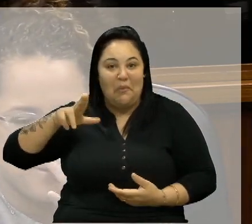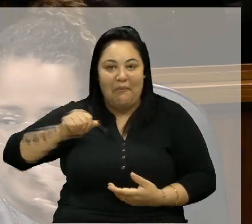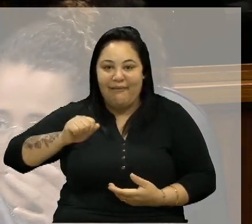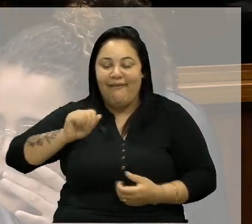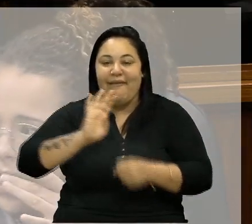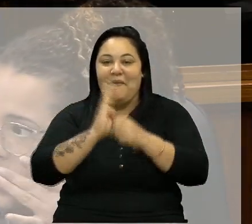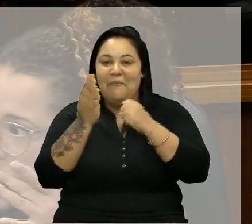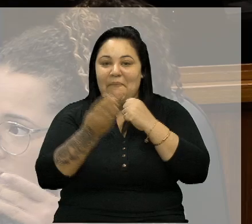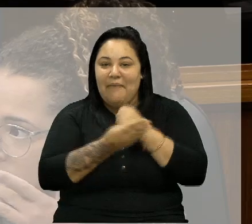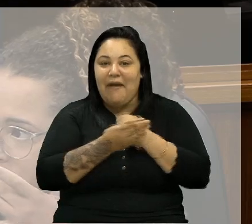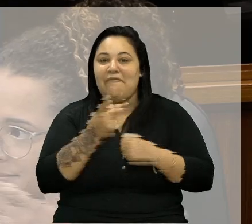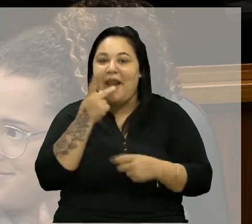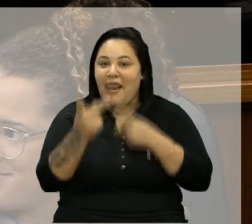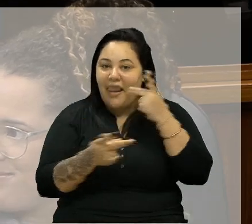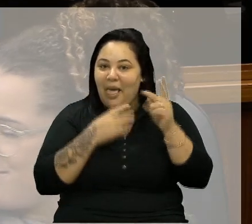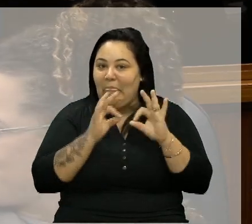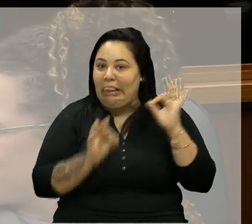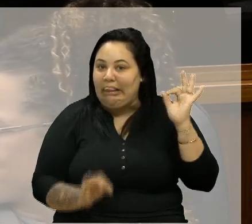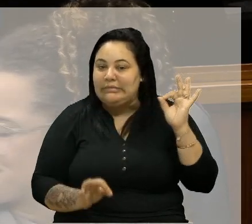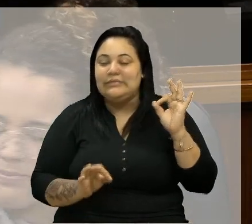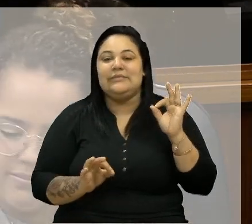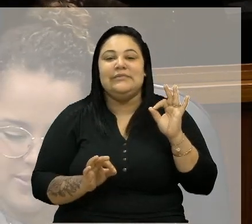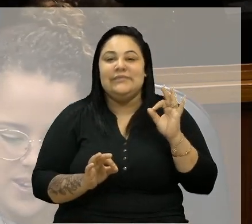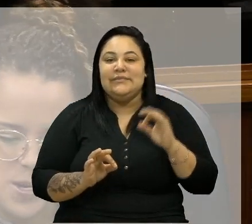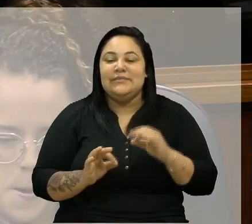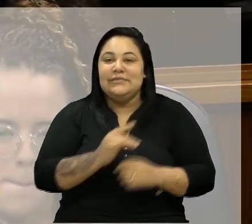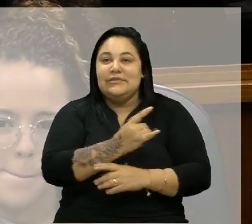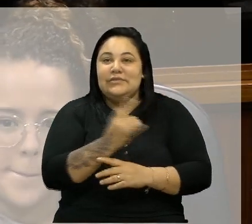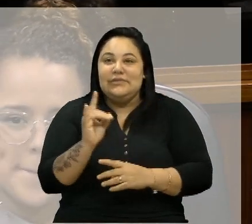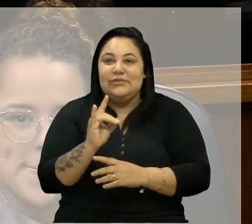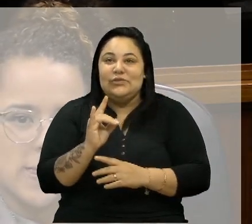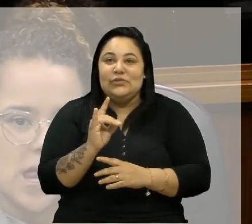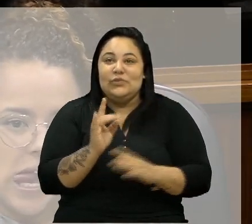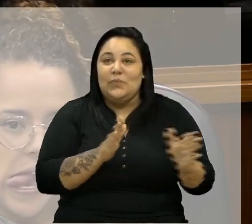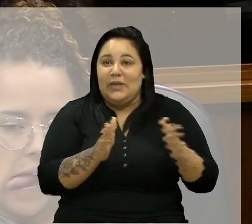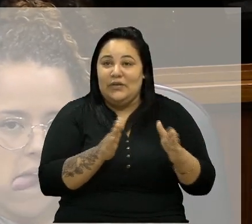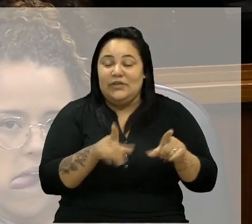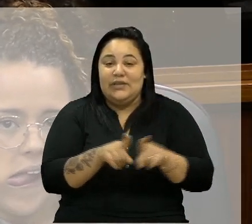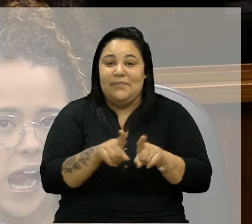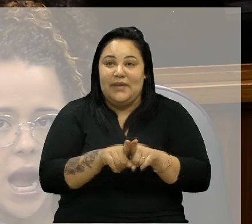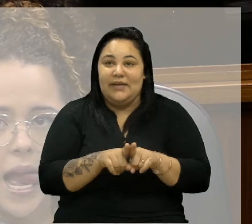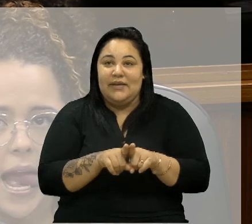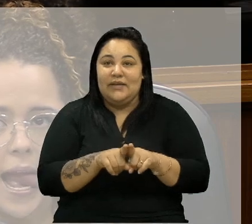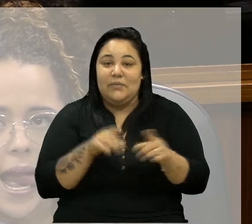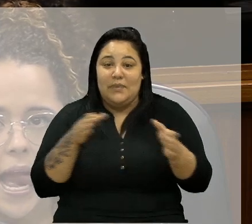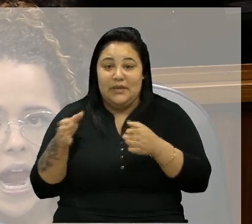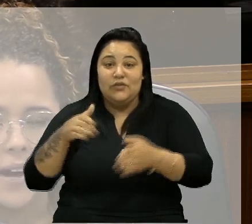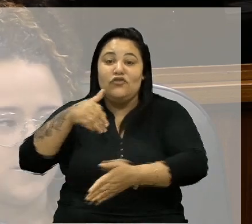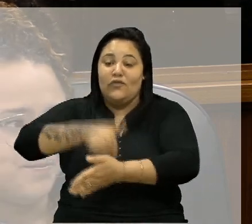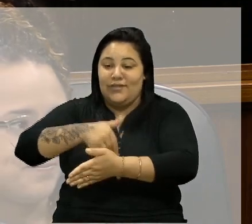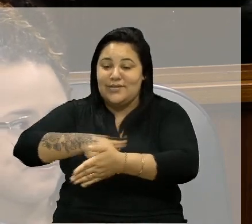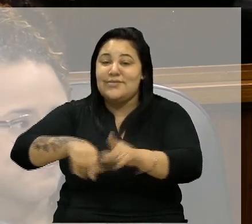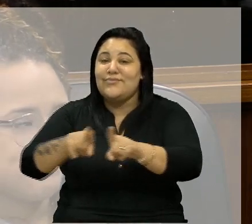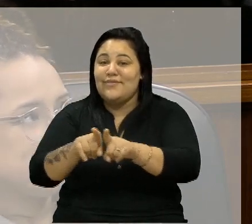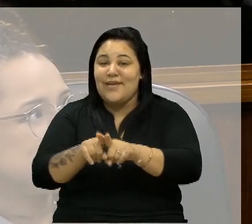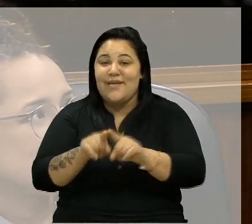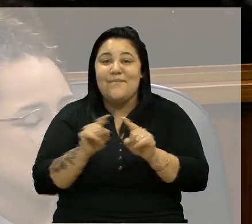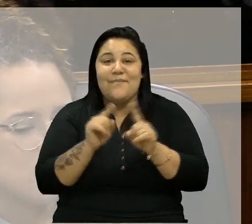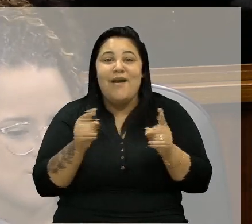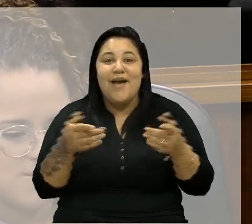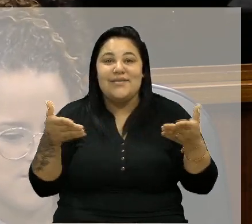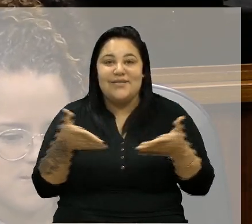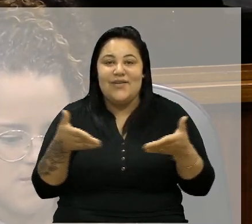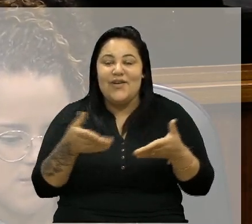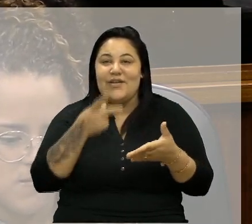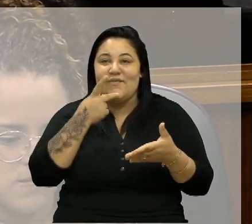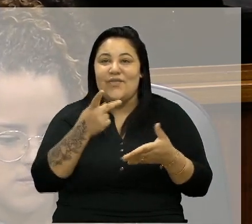foi tão falado. No último período, inclusive no período eleitoral, né? Mas agora estamos falando do